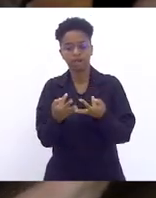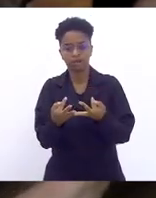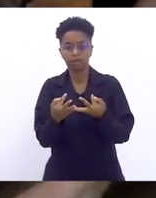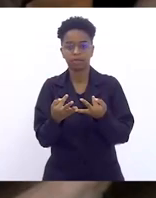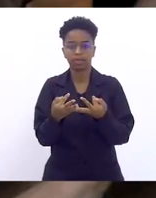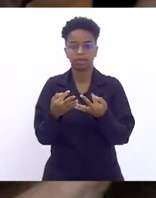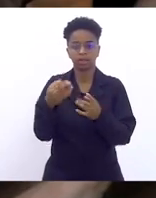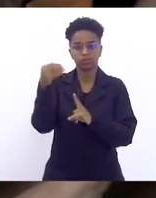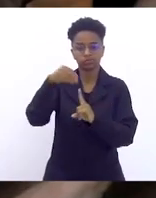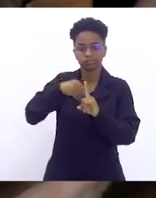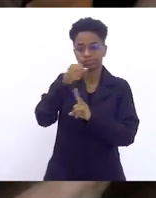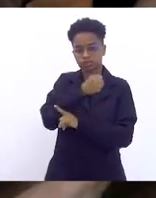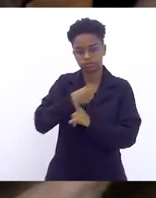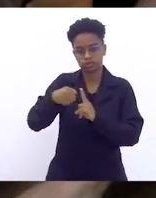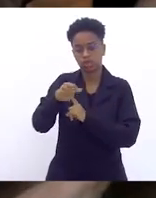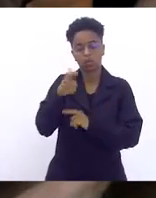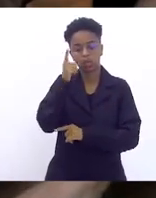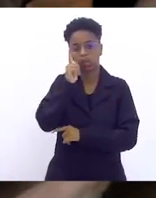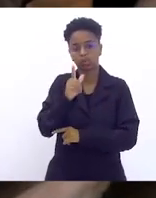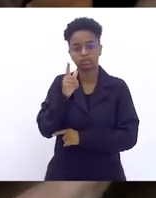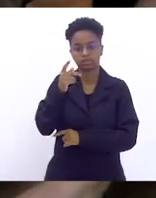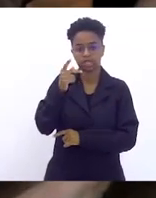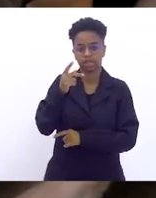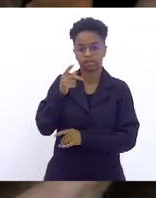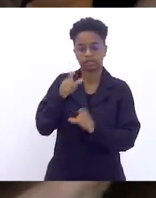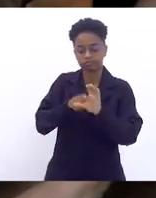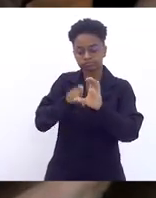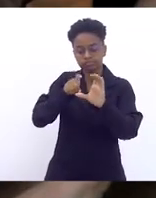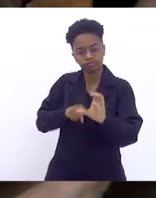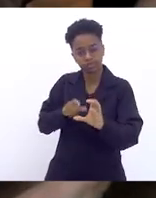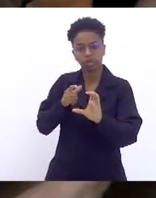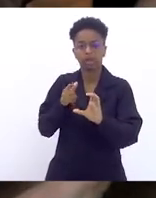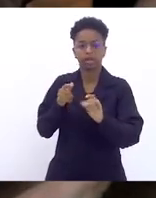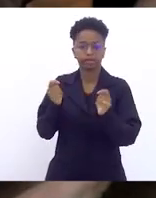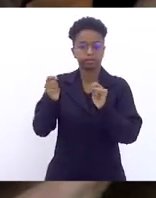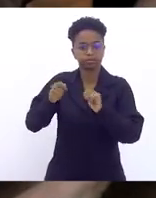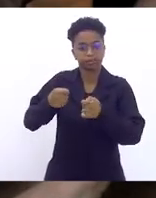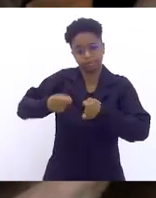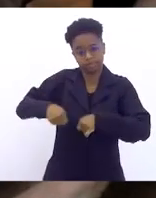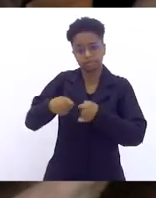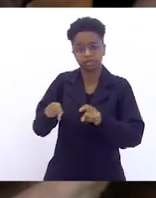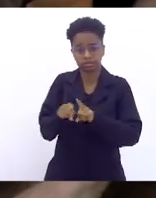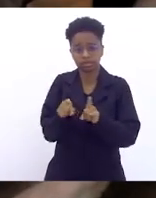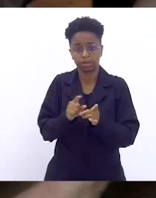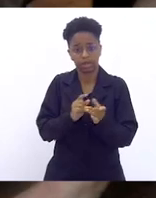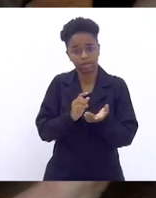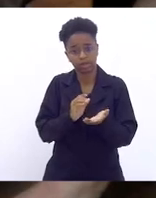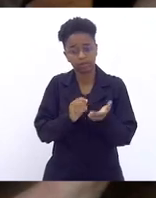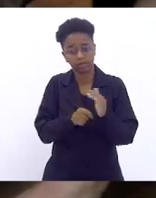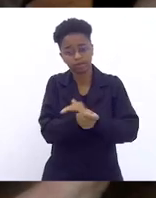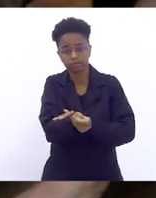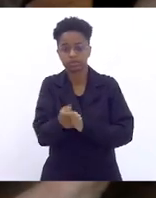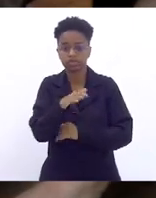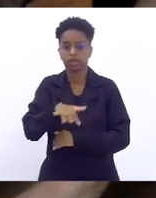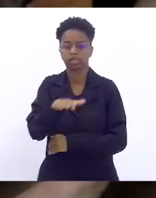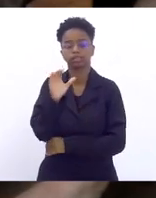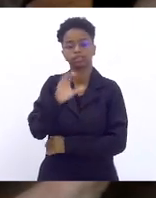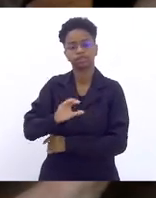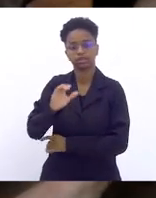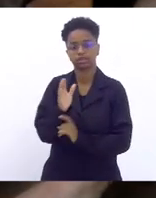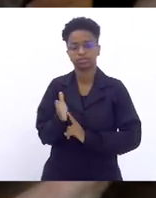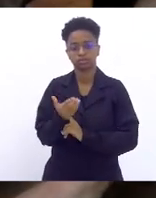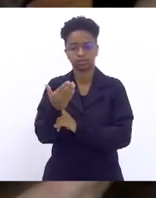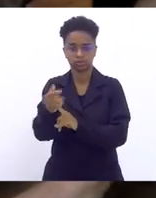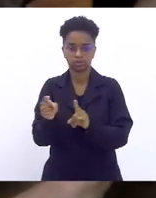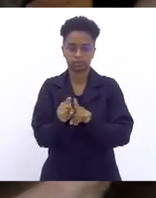autonomia necessária é que elas tanto precisam e também investimentos na Ciência e Tecnologia e